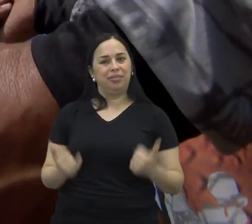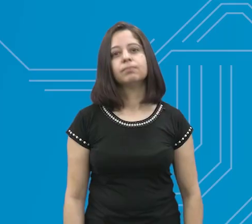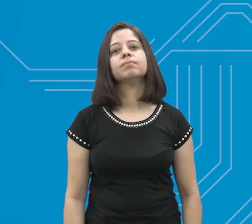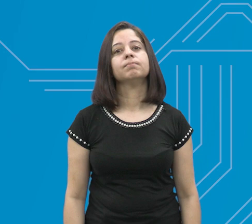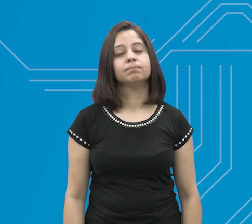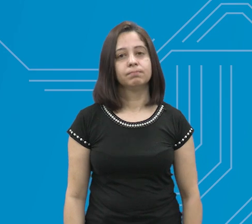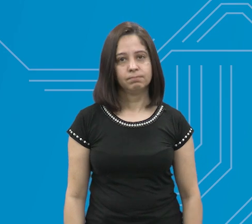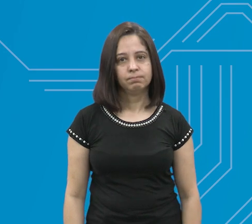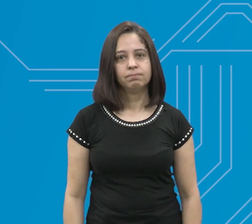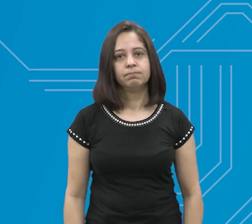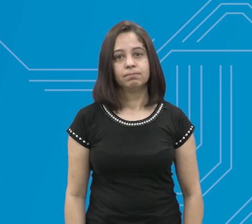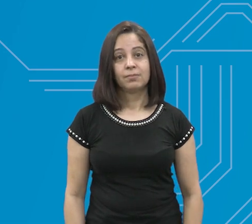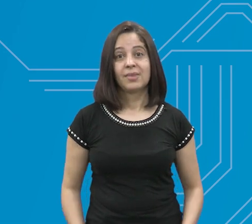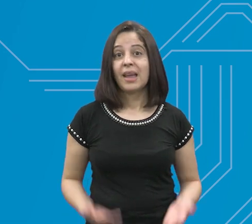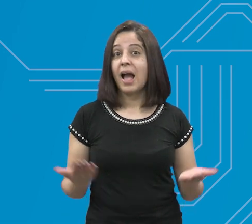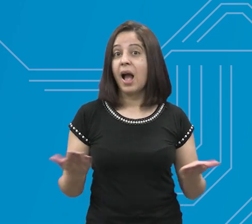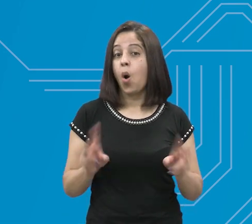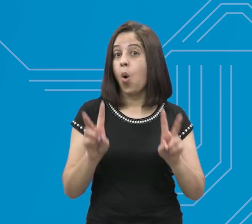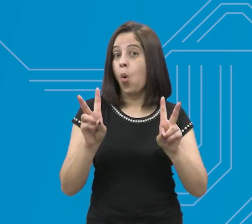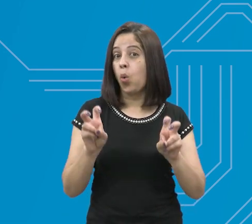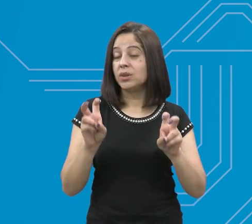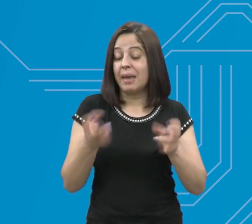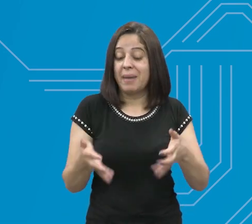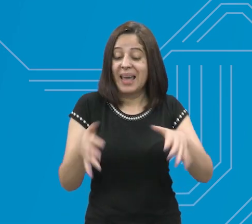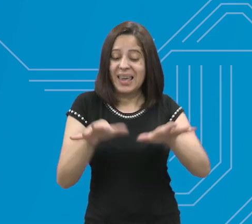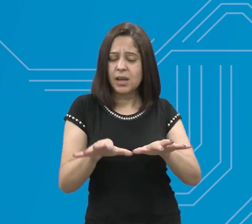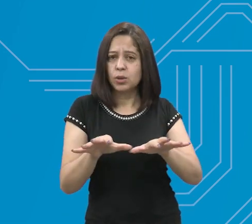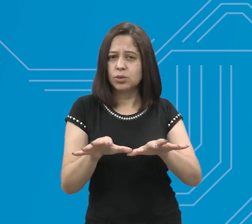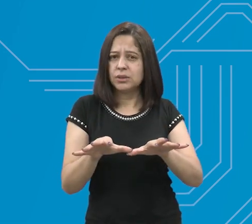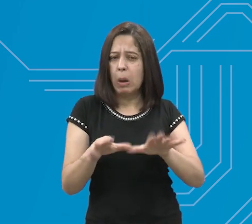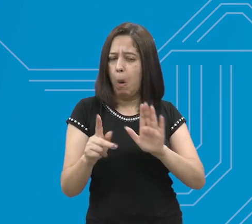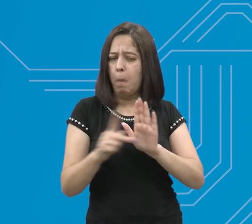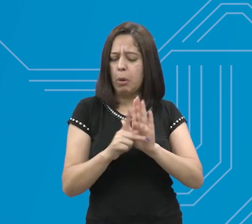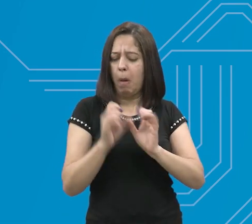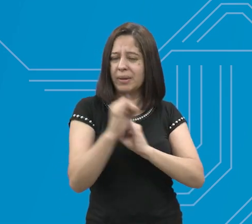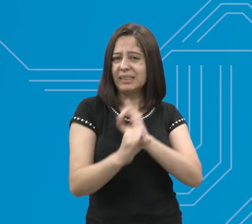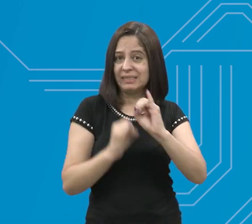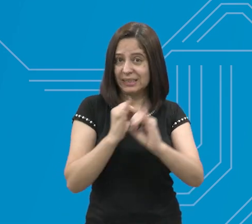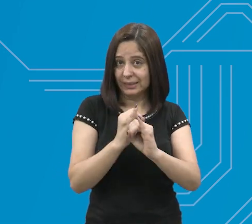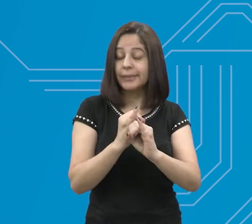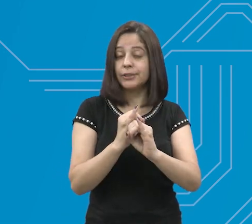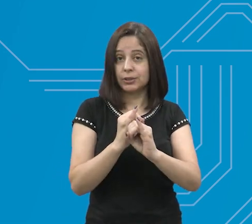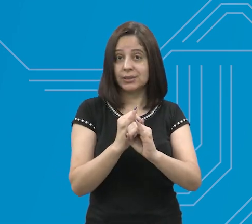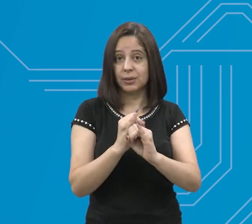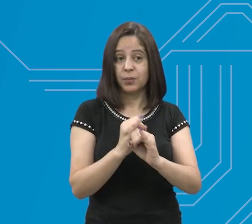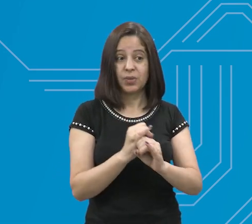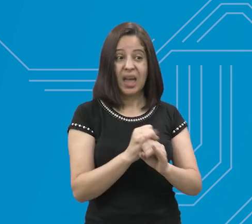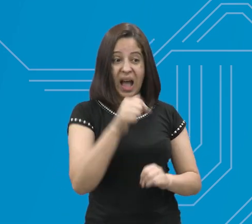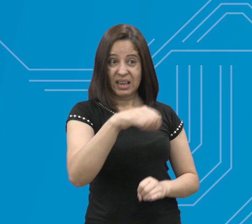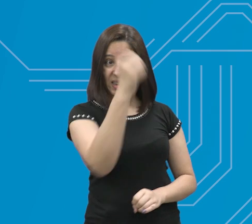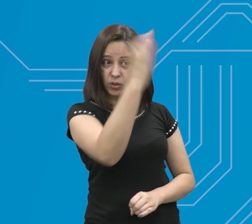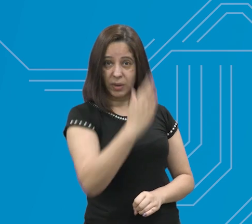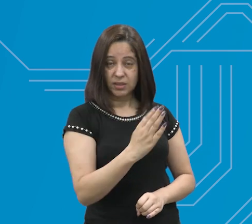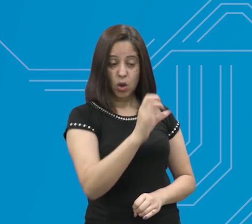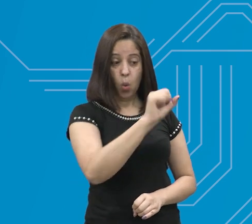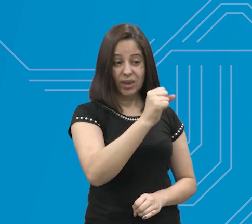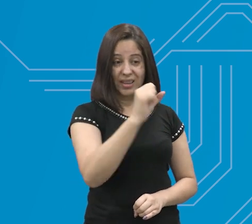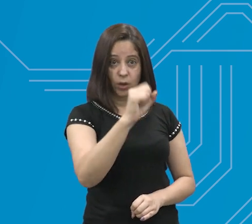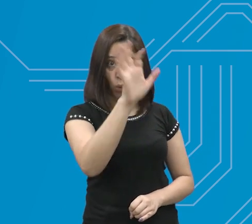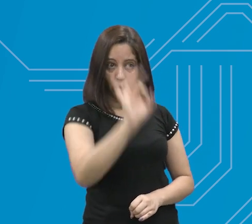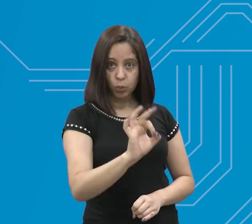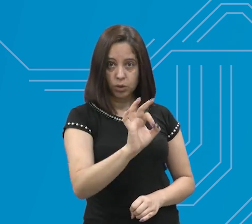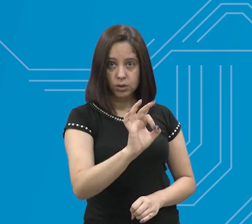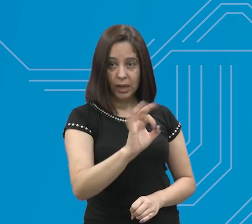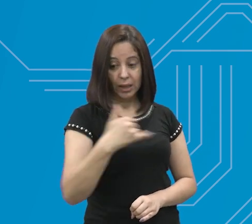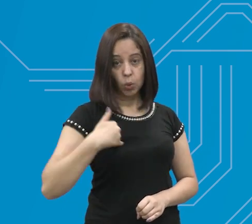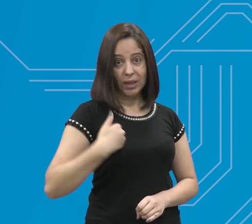céu. A gente fala agora de inclusão digital. 88% dos brasileiros com mais de 10